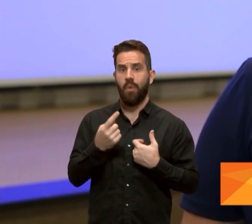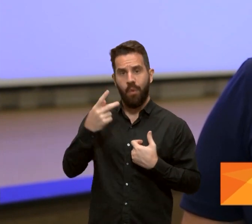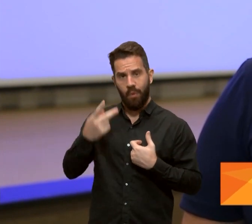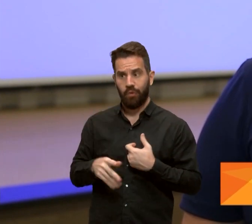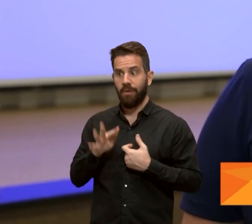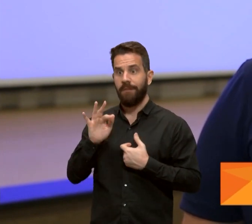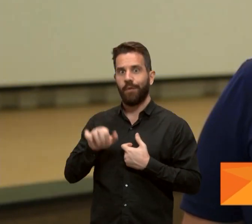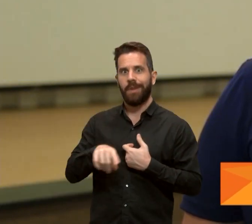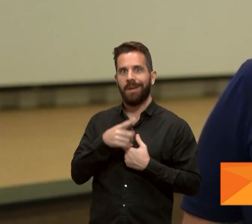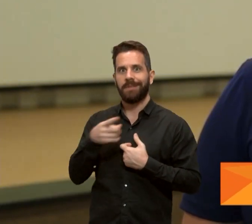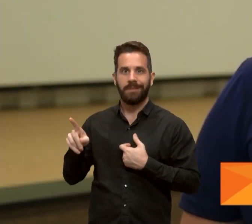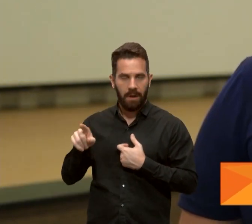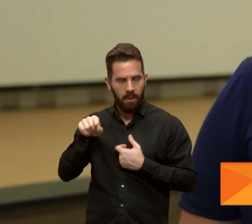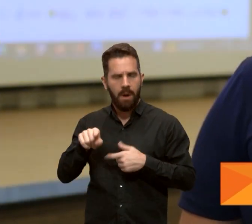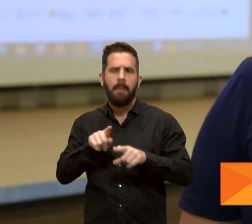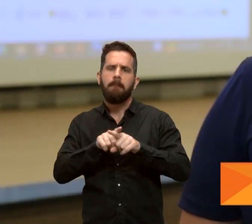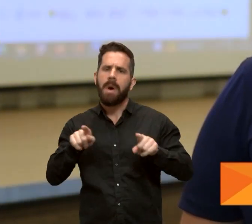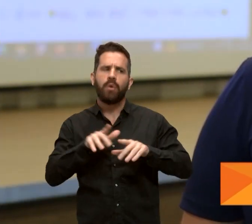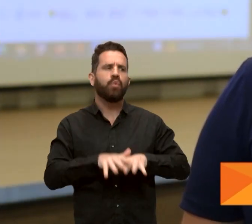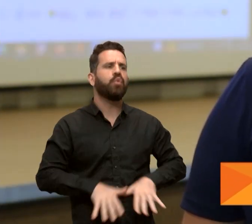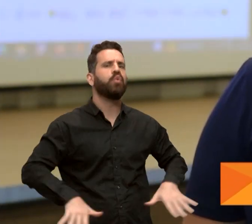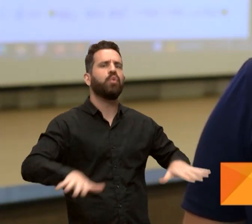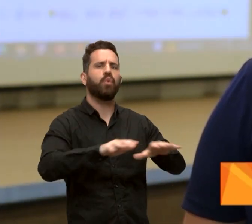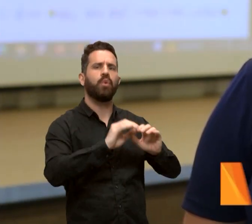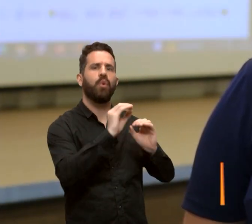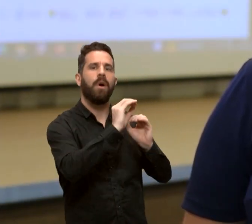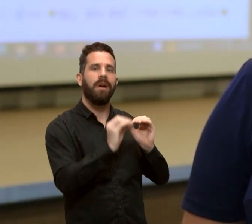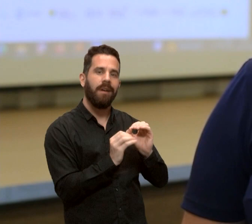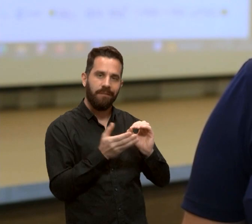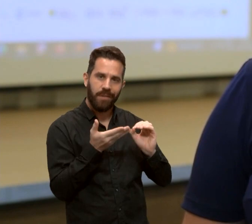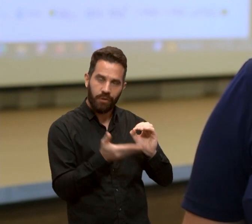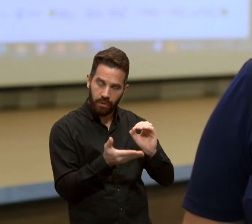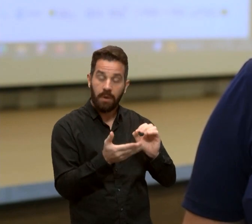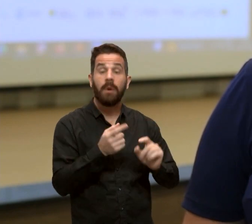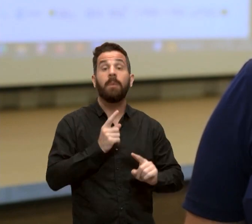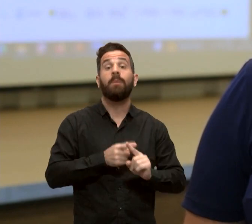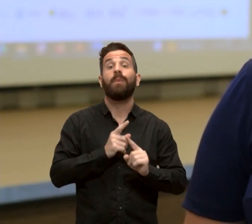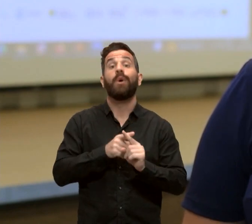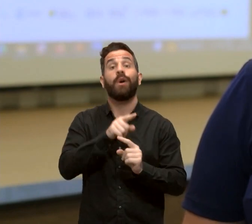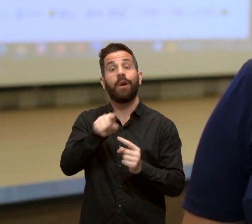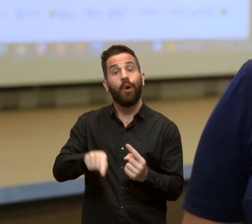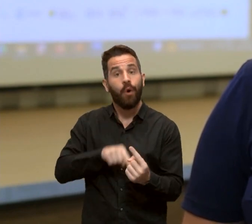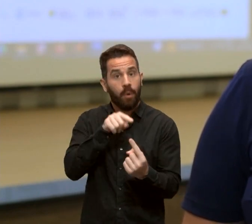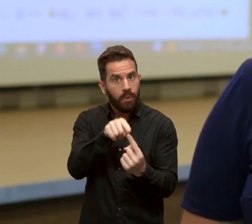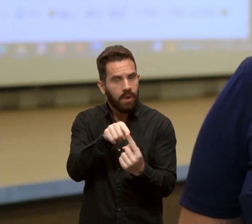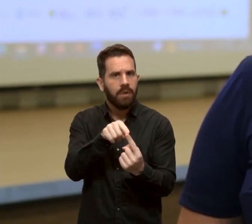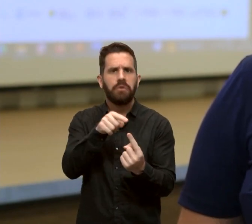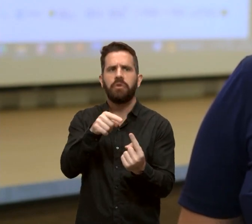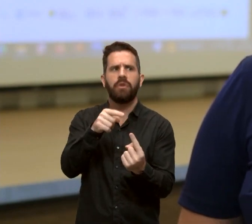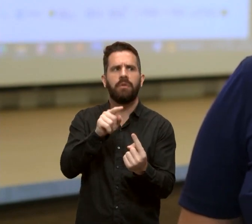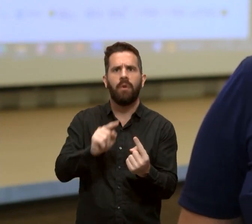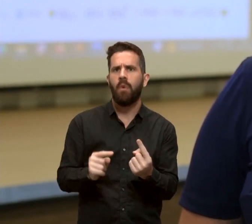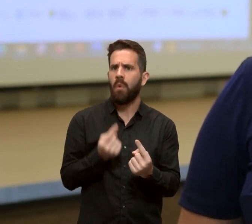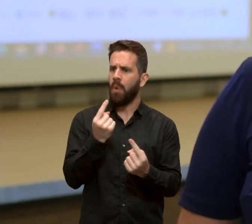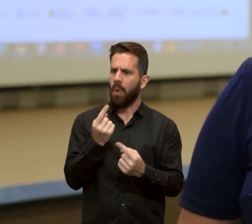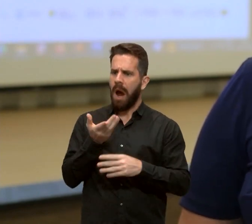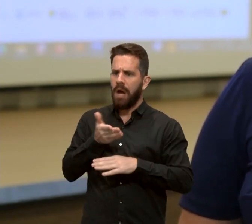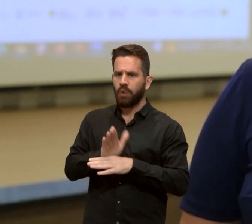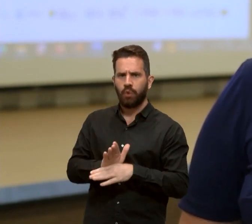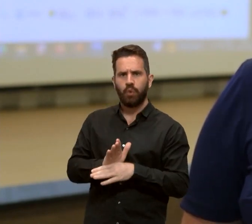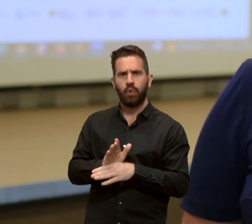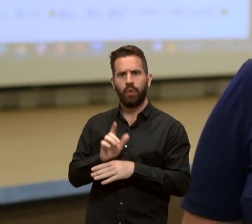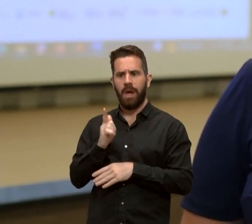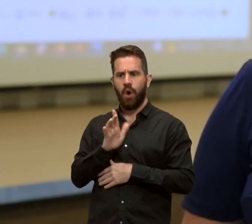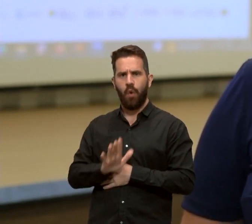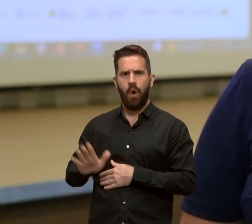de Goiás, tendo em vista que esses resultados eles vão impactar diretamente não só Goiás, não só a